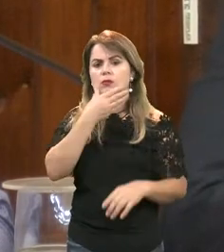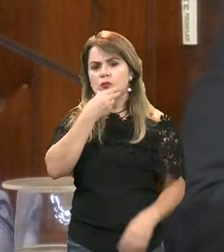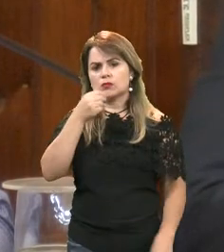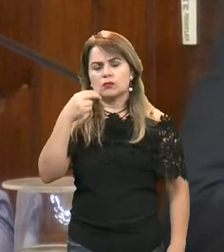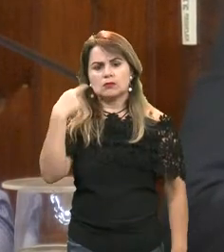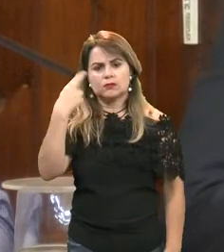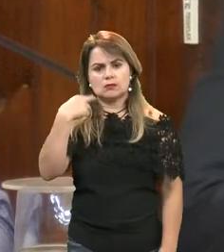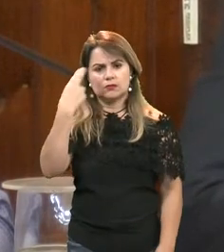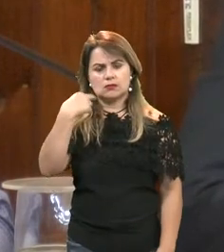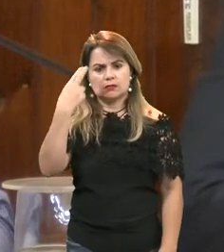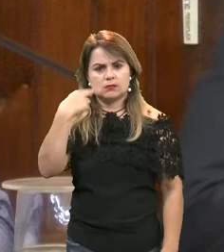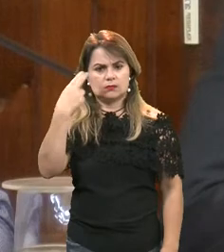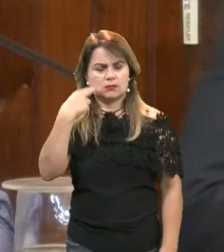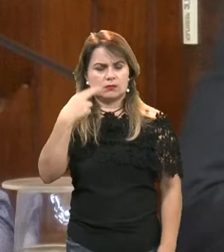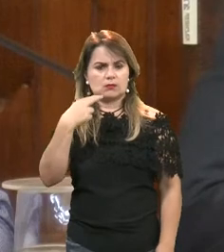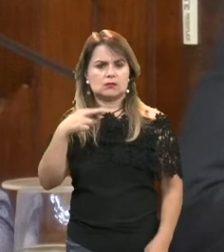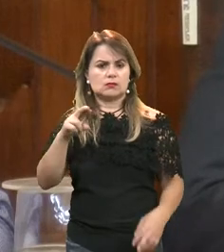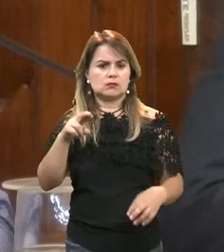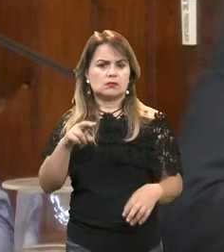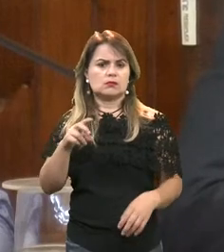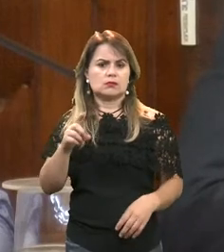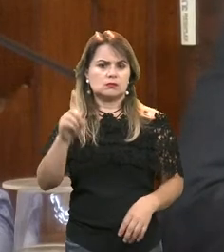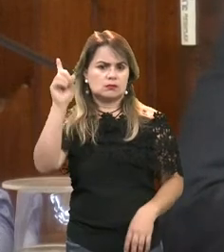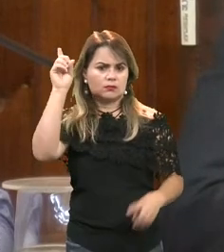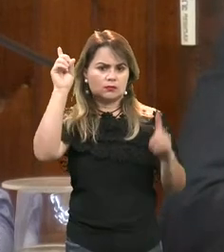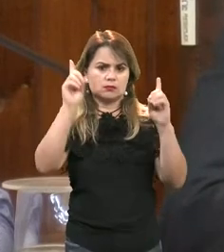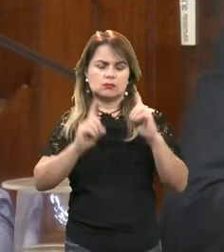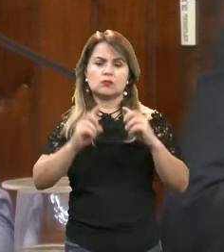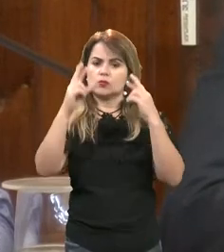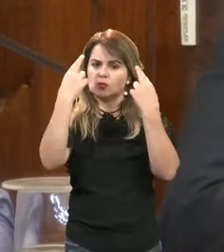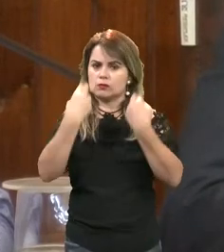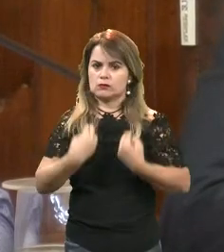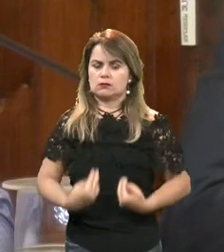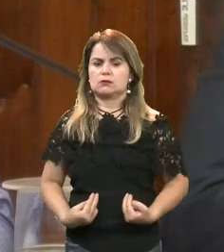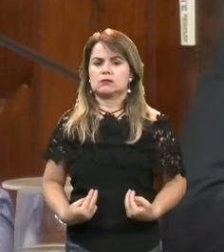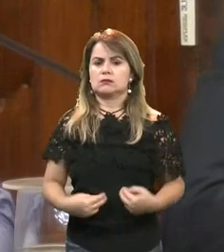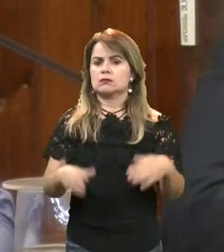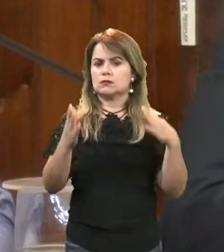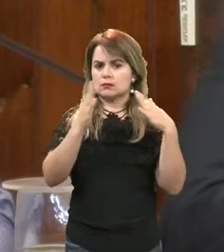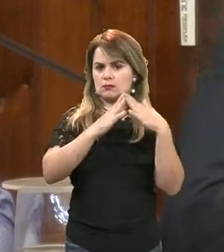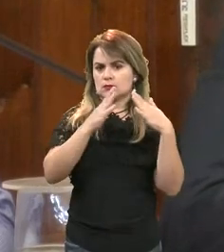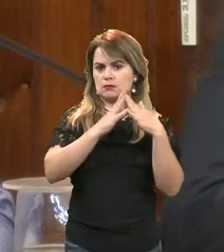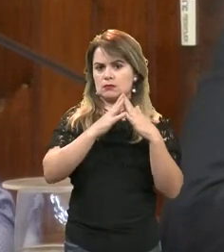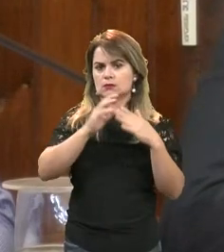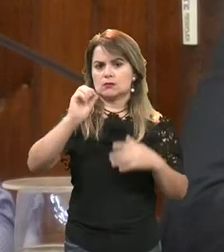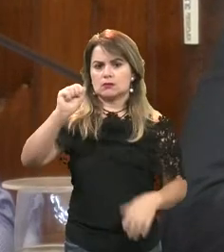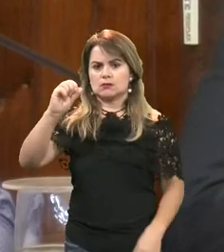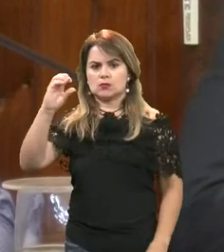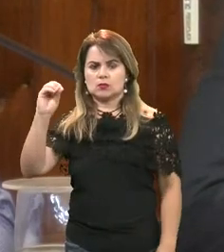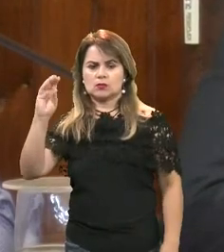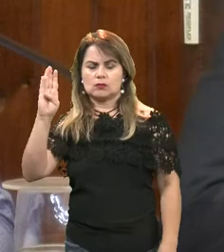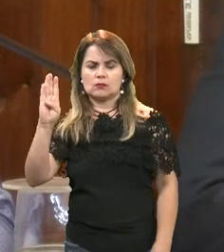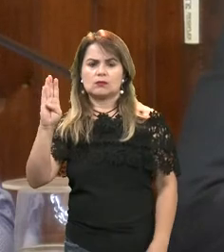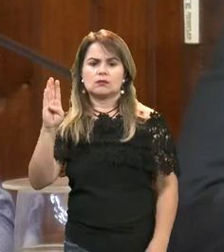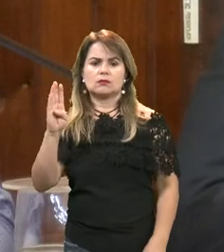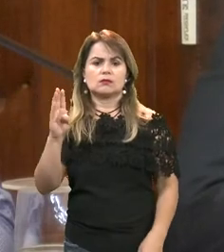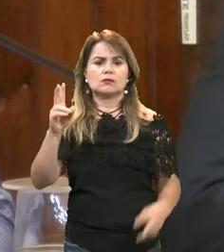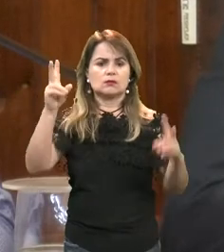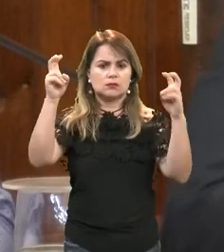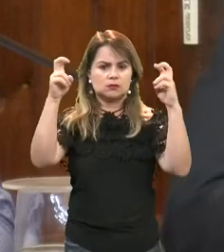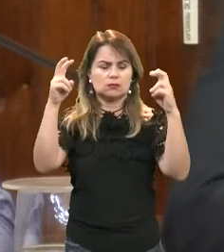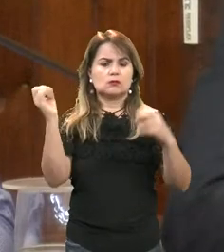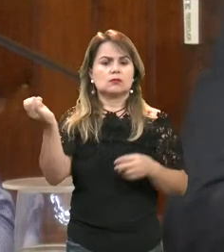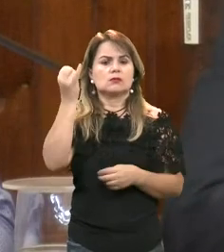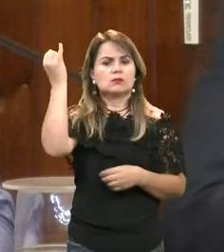de Direitos Humanos da OAB de Marília, a OAB sempre presente nos assuntos importantes dessa casa e da